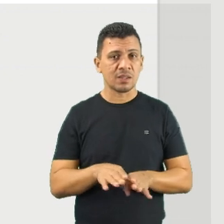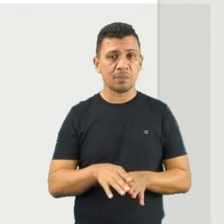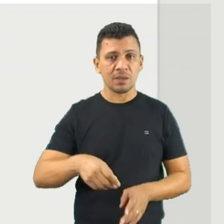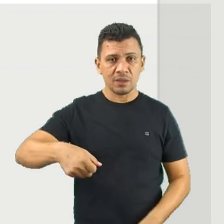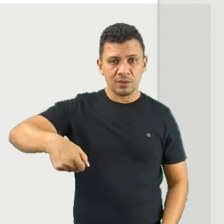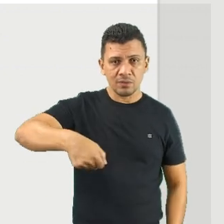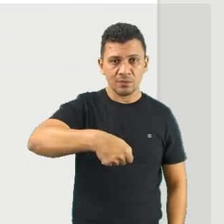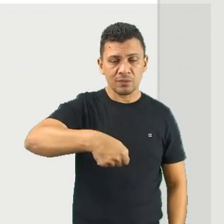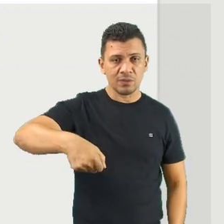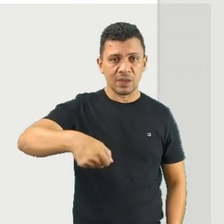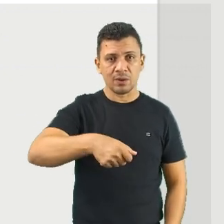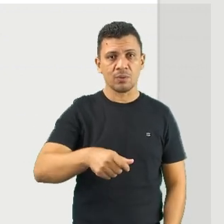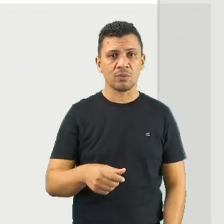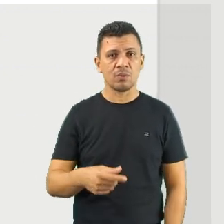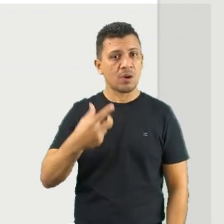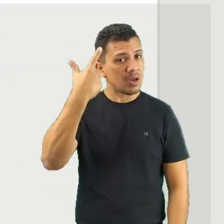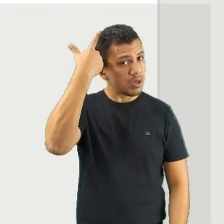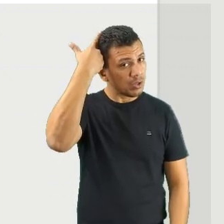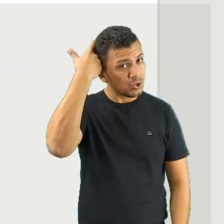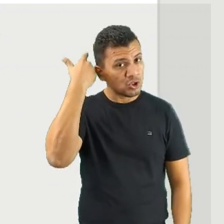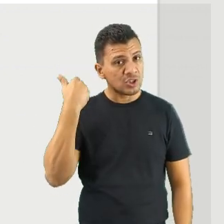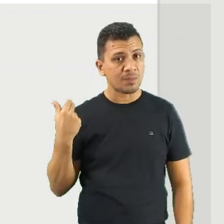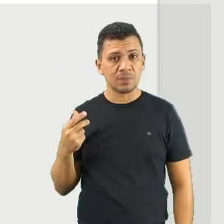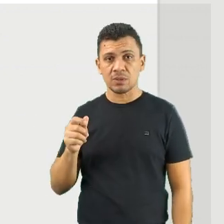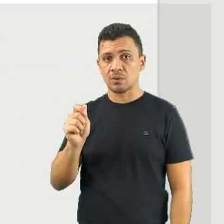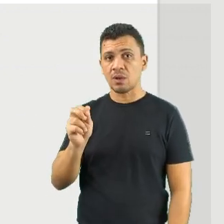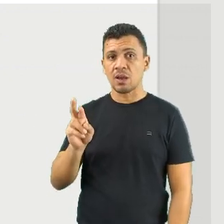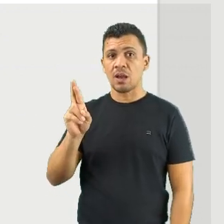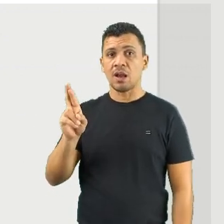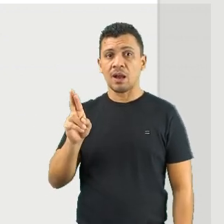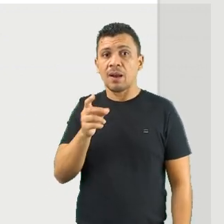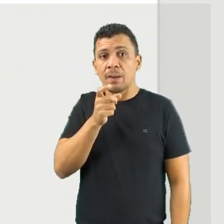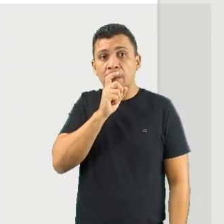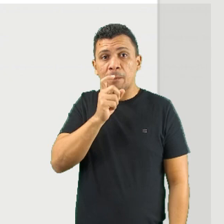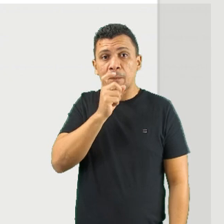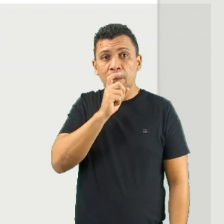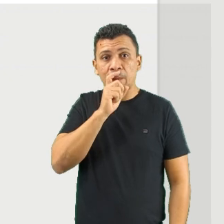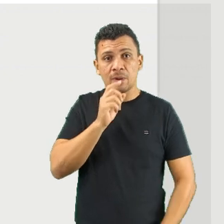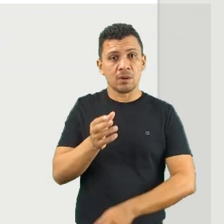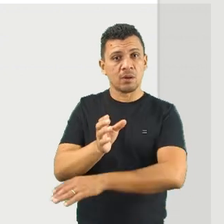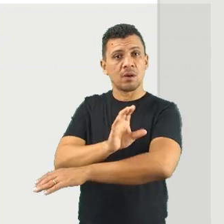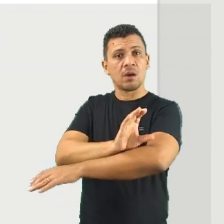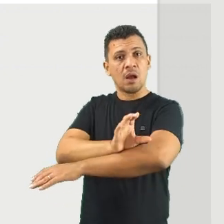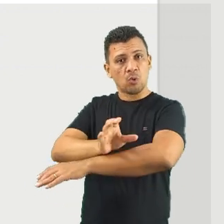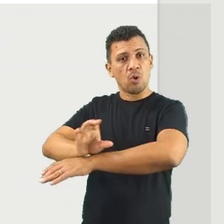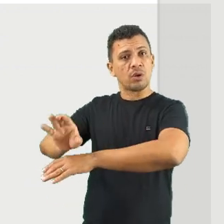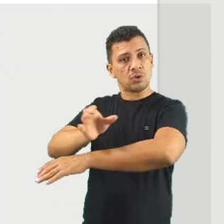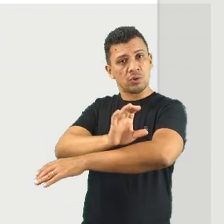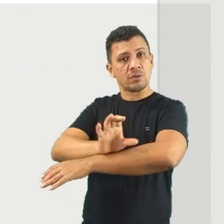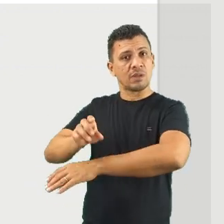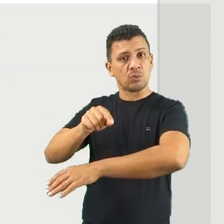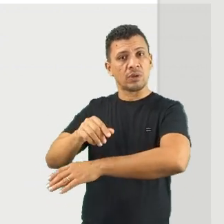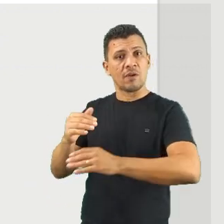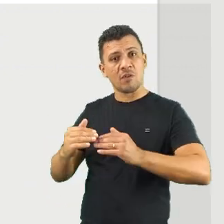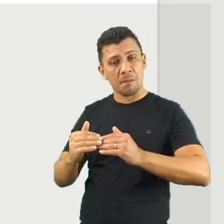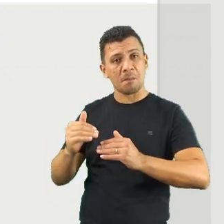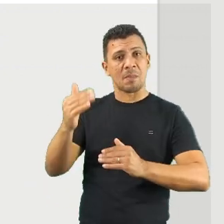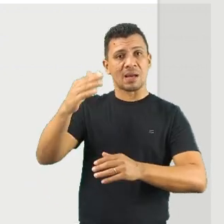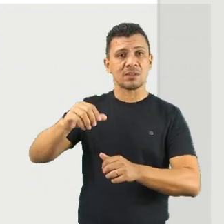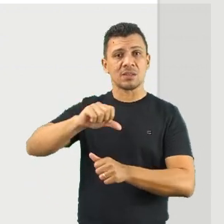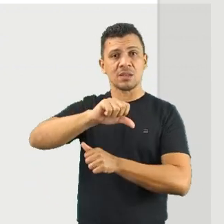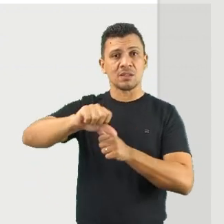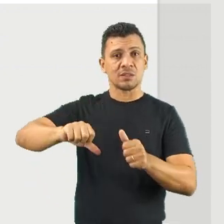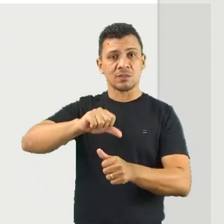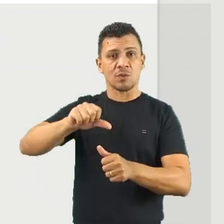passar, ar-condicionado. À medida que a corrente elétrica vai fluindo, ela vai aumentando a capacidade de converter energia elétrica em